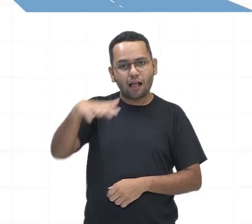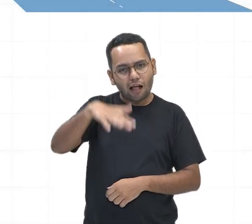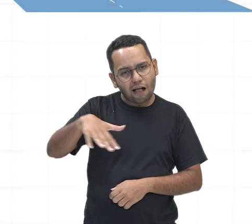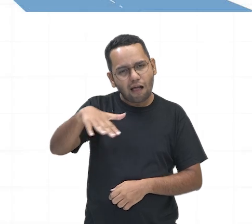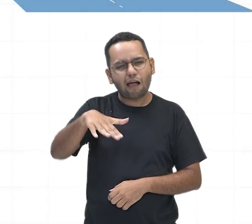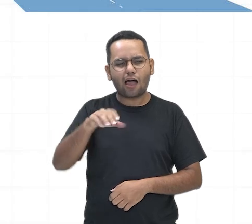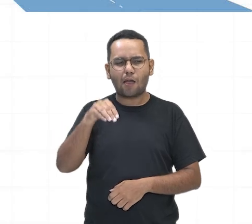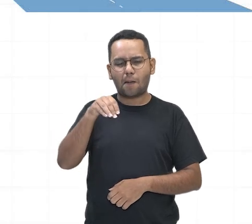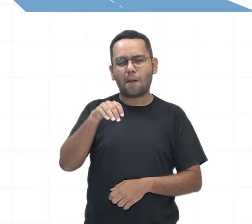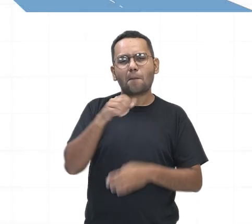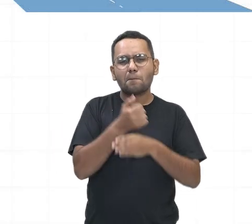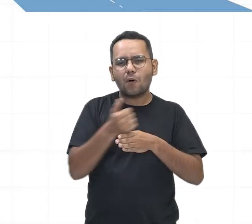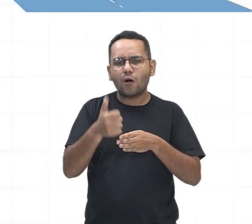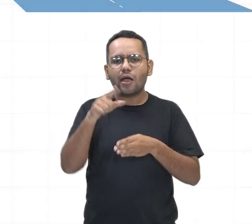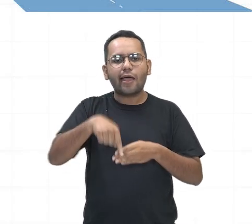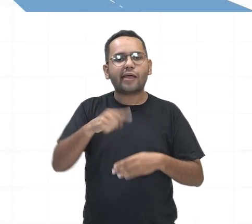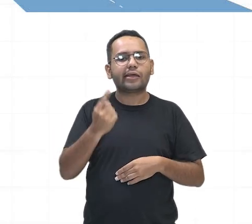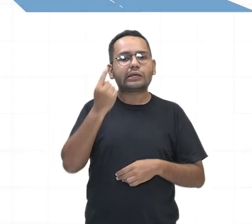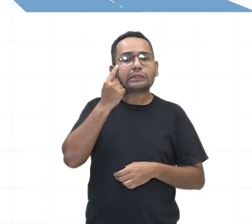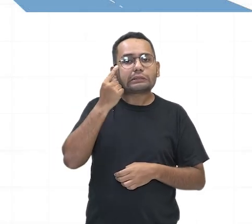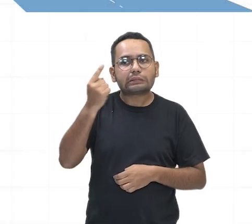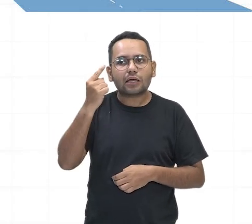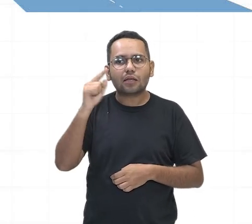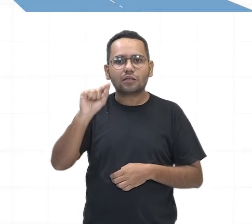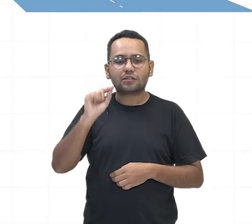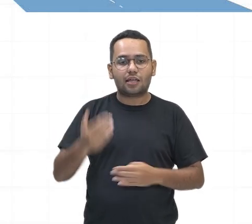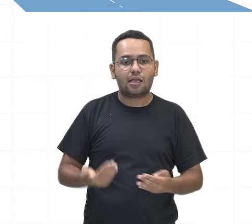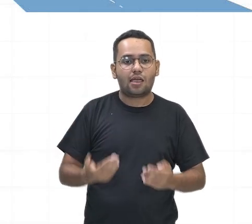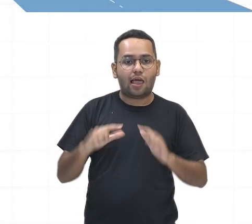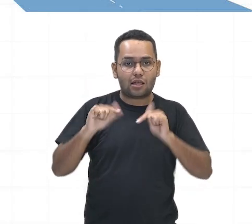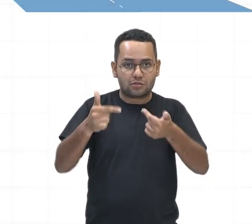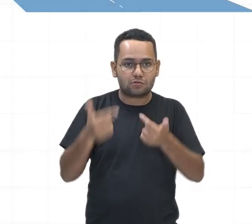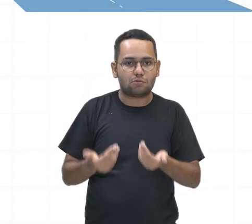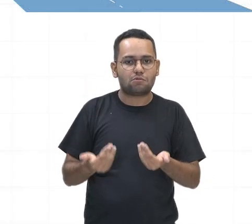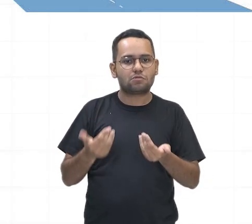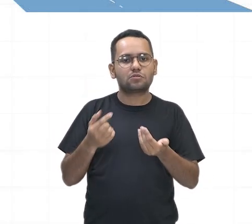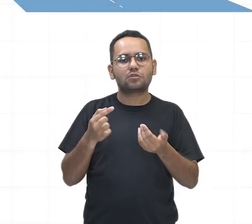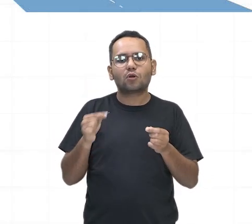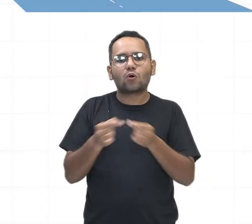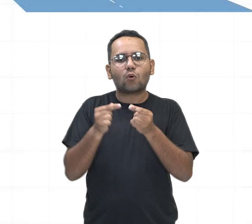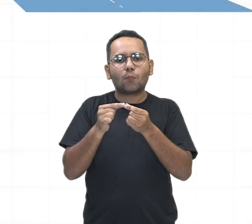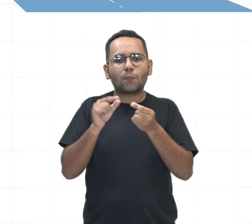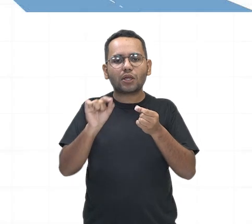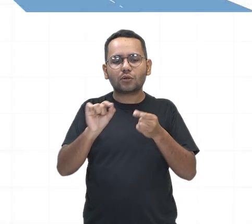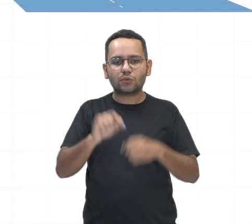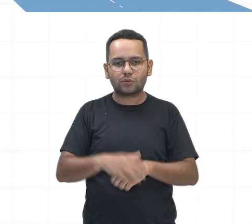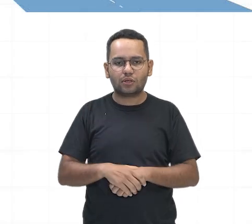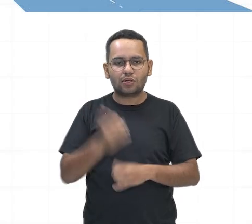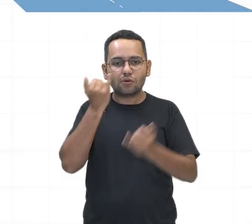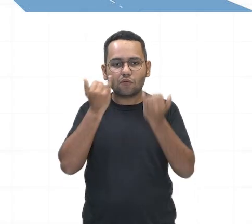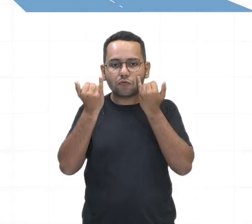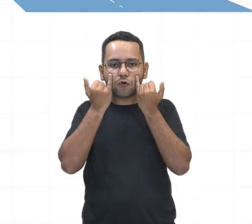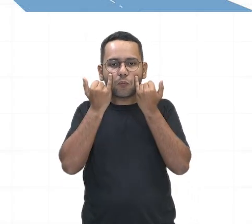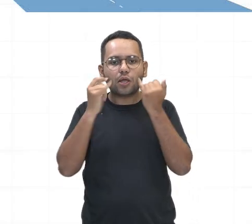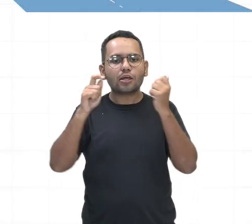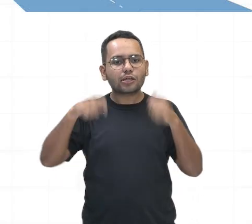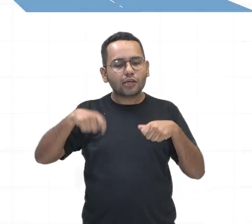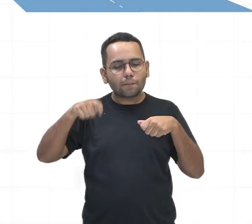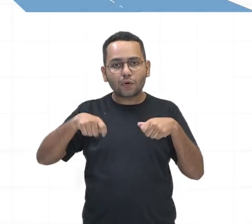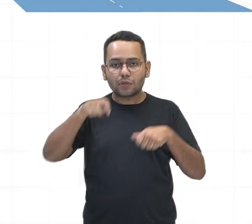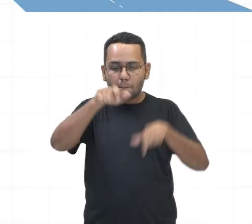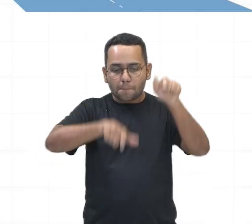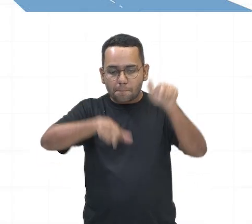valores são ideias, princípios ou conceitos que orientam a vida das